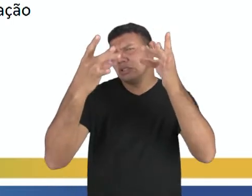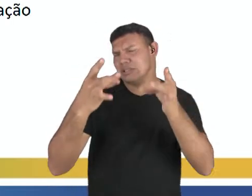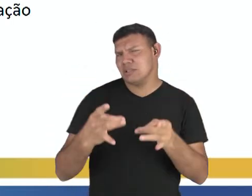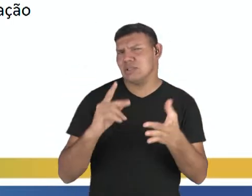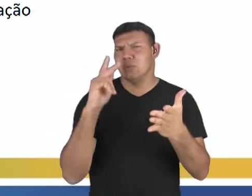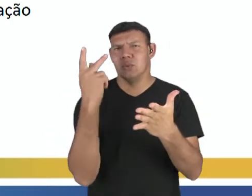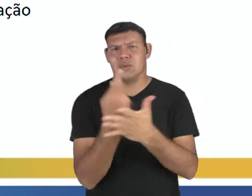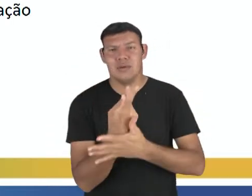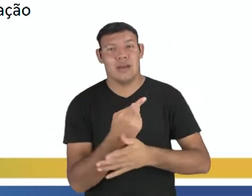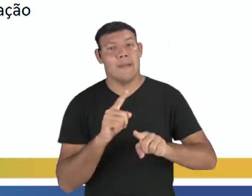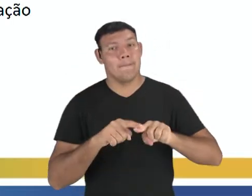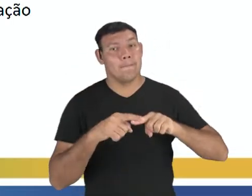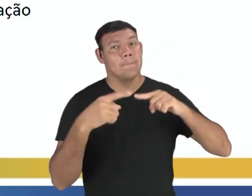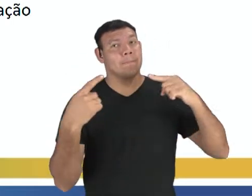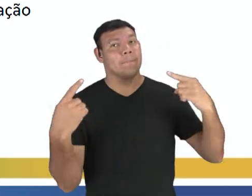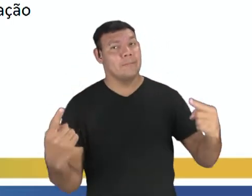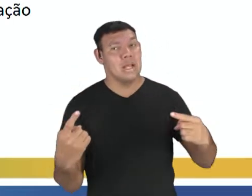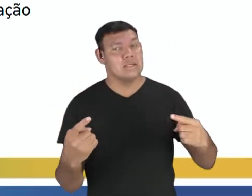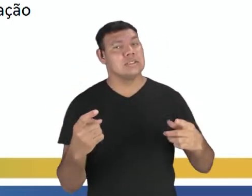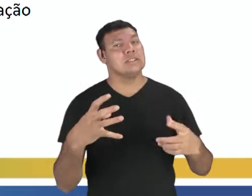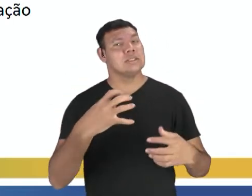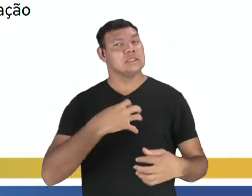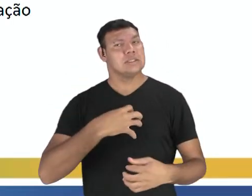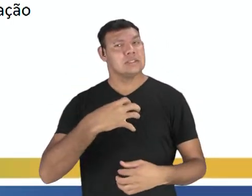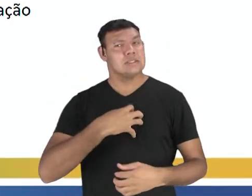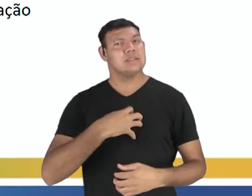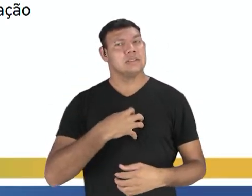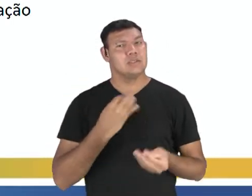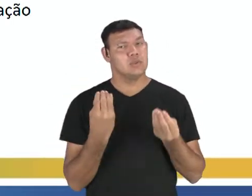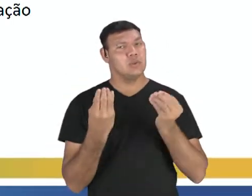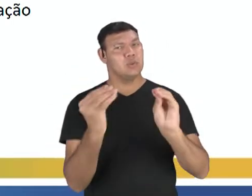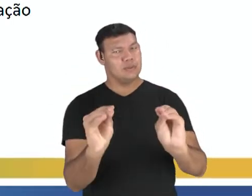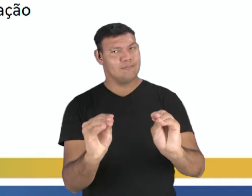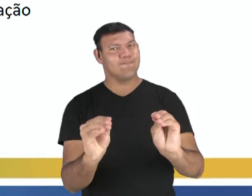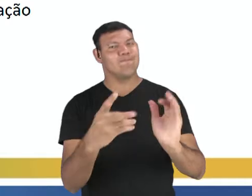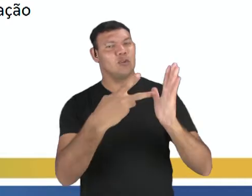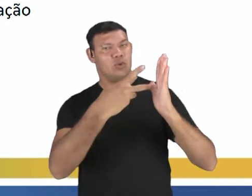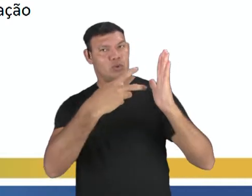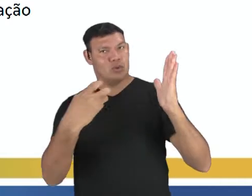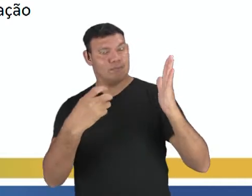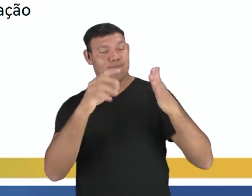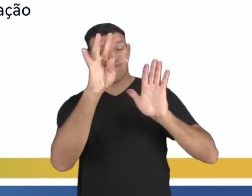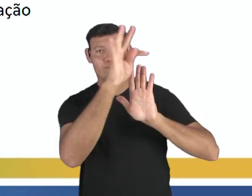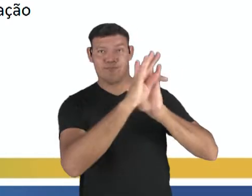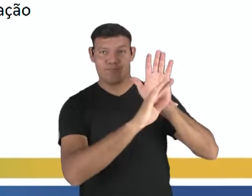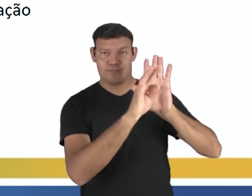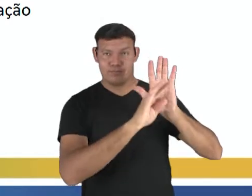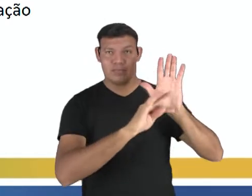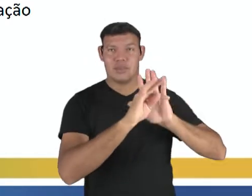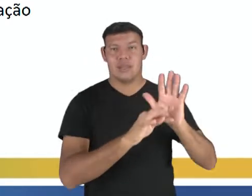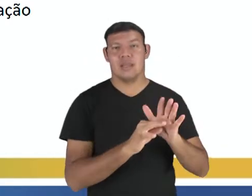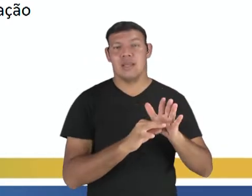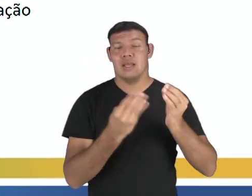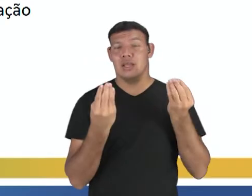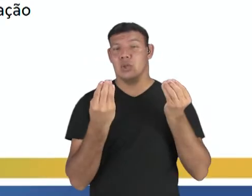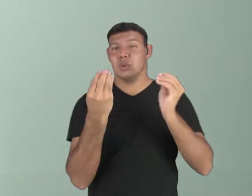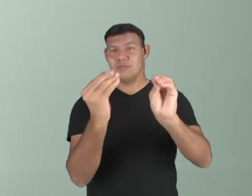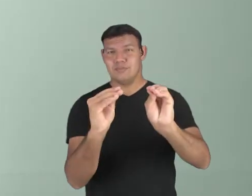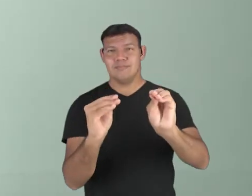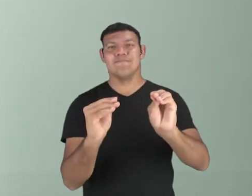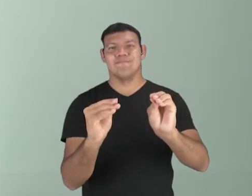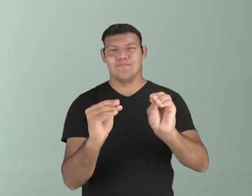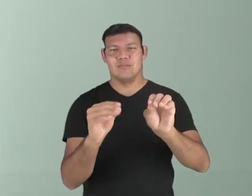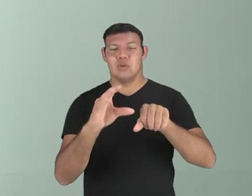mas é acrescentar sentido a eles. Quando a gente fala de interpretação textual, a gente acrescenta, a